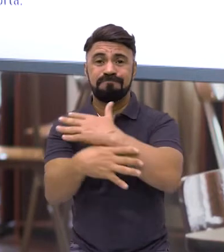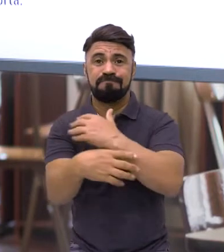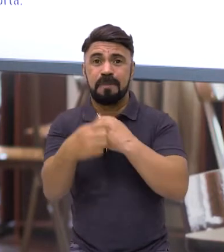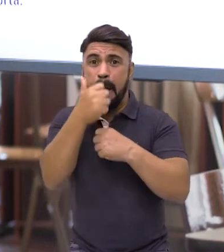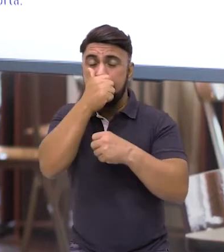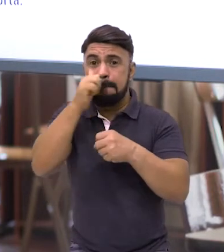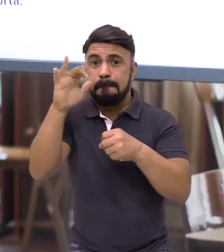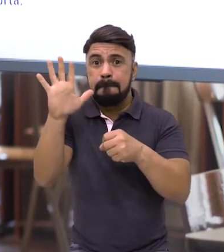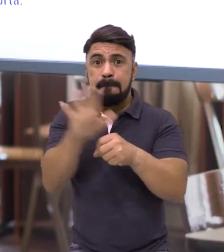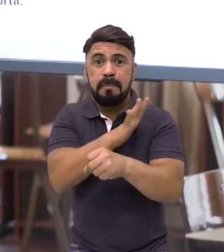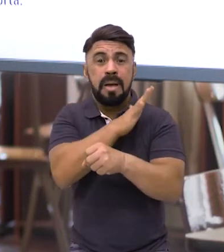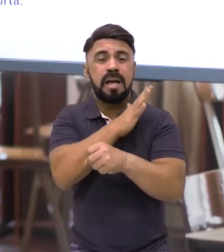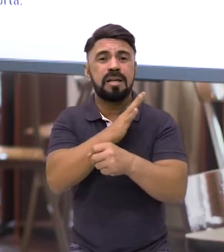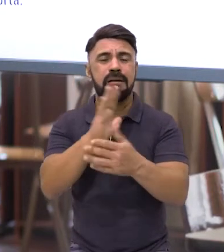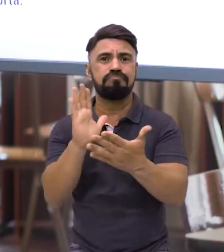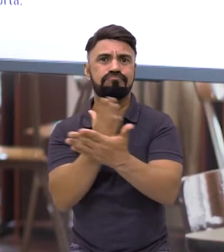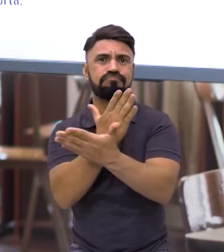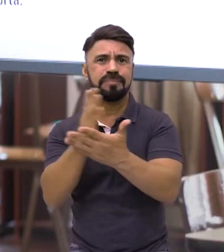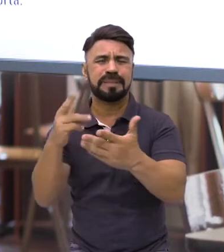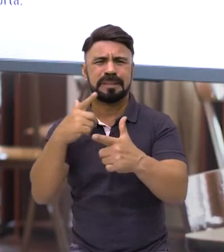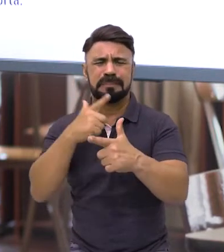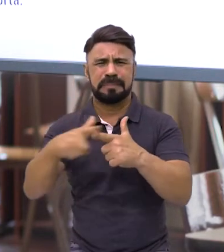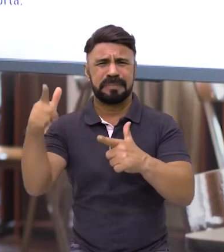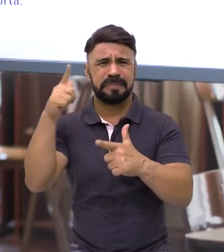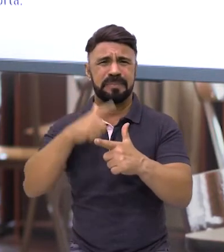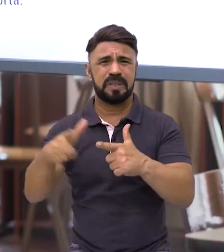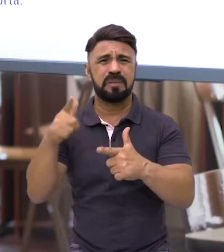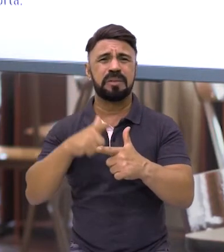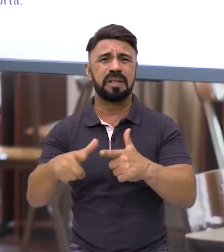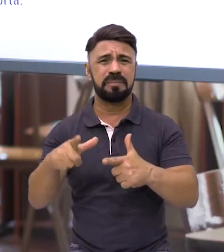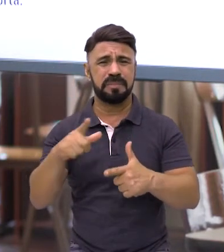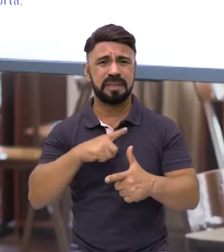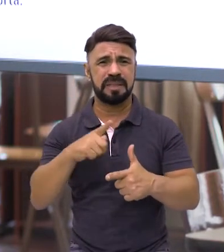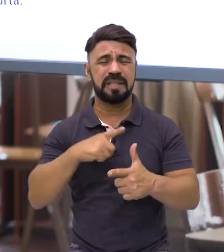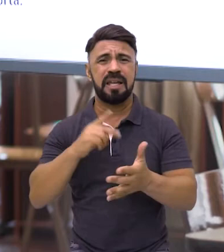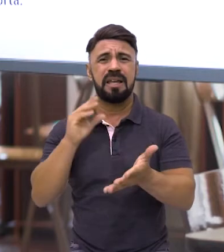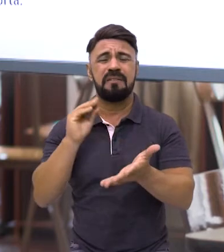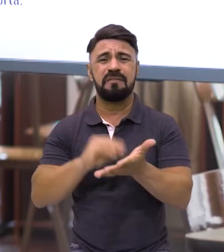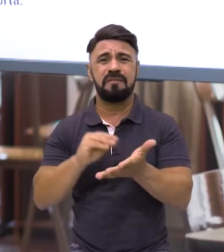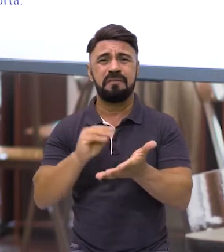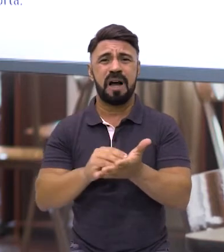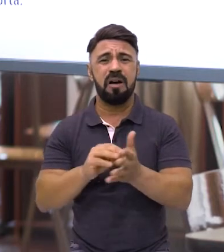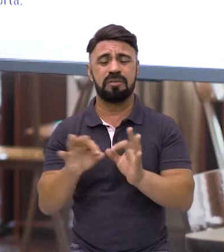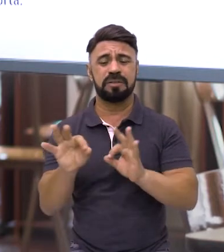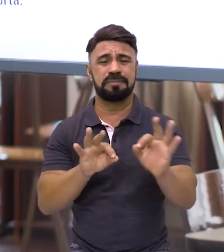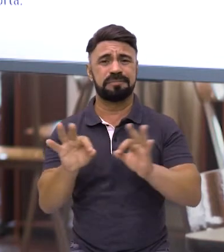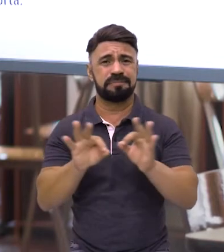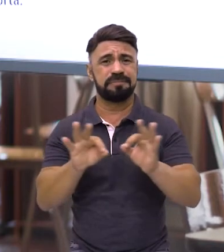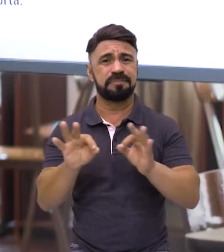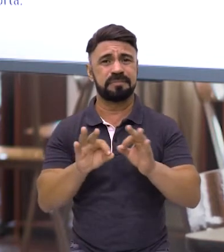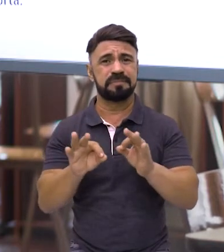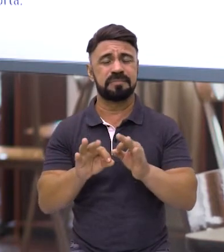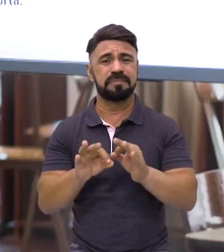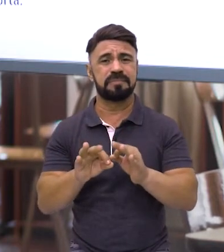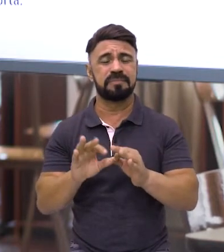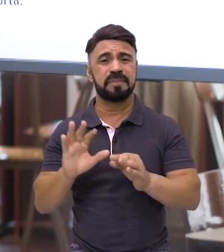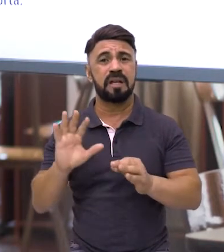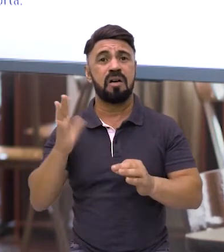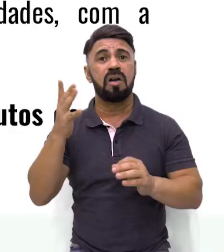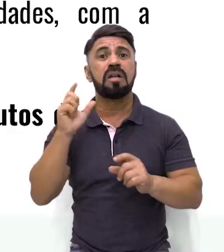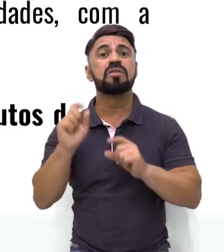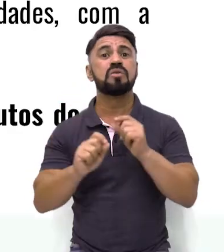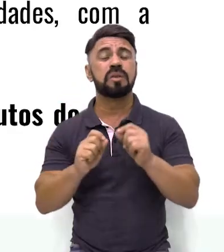aí acarretou em vários problemas, né? A falta de planejamento. O que é que